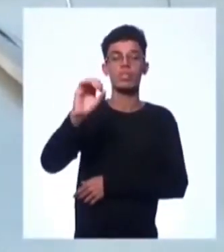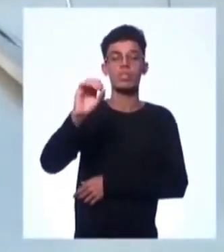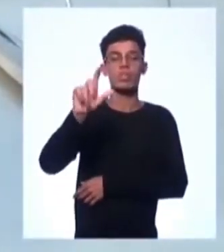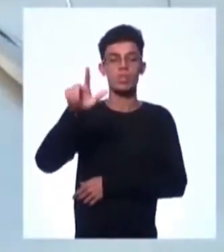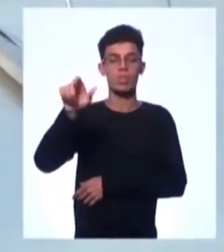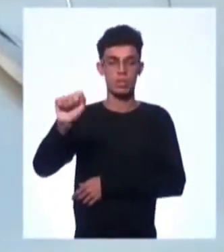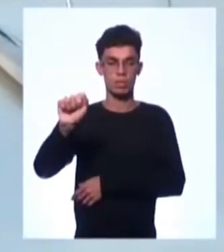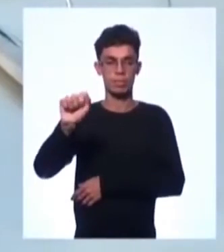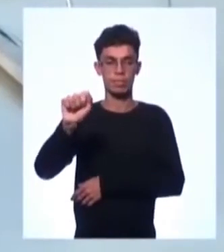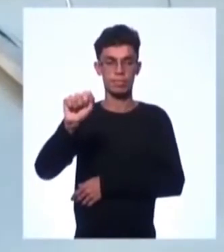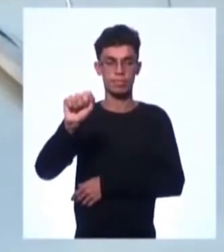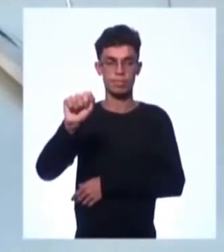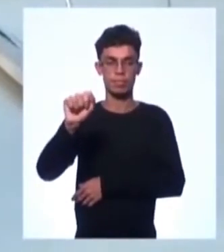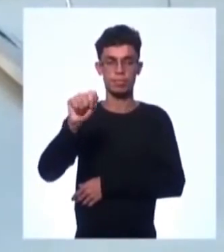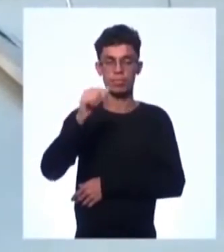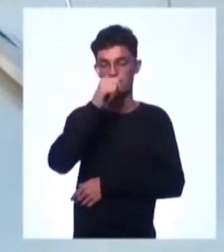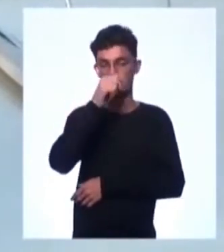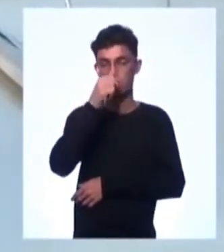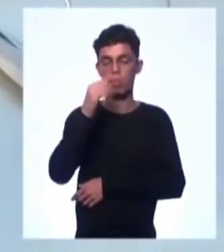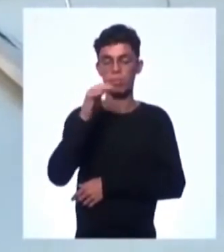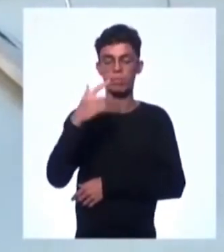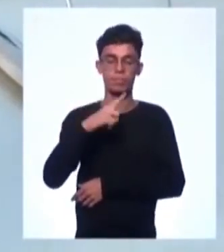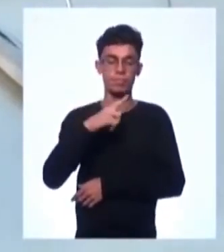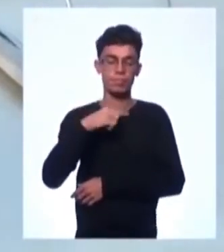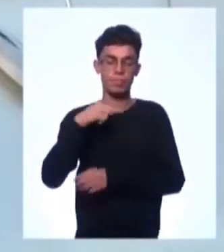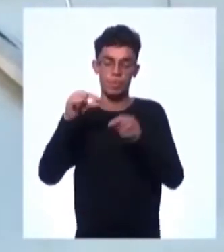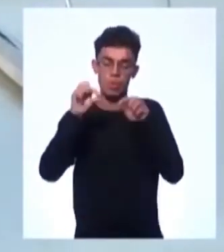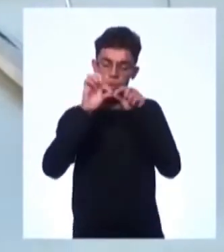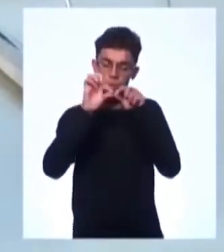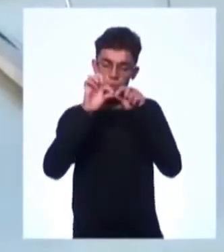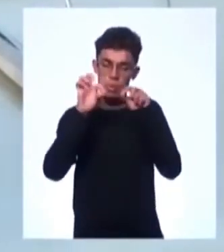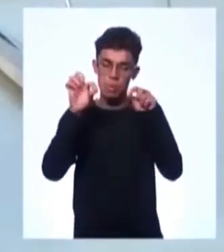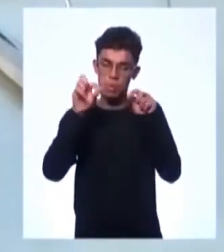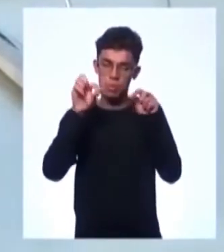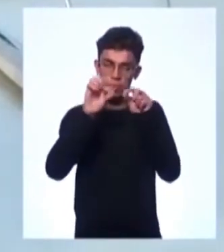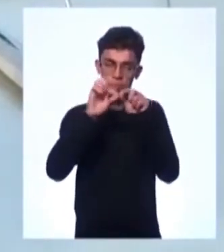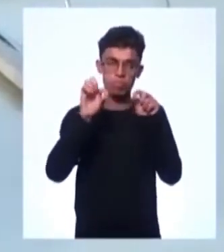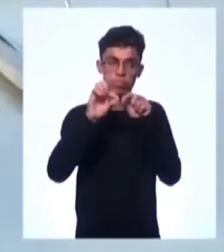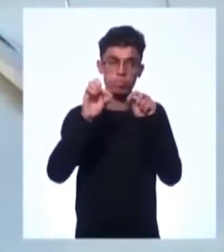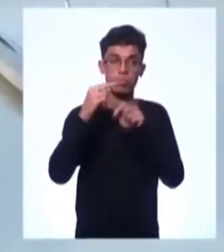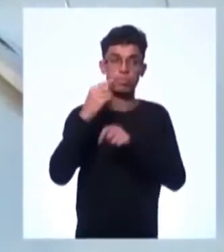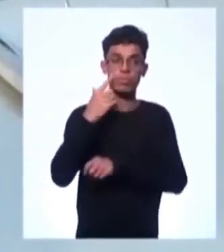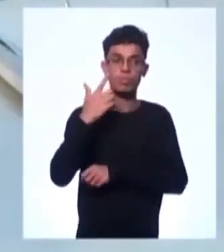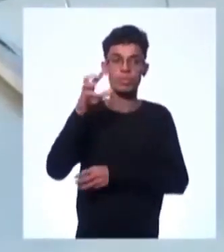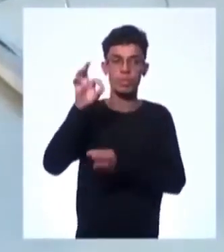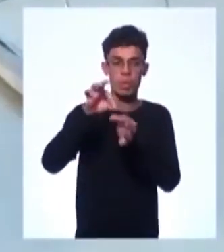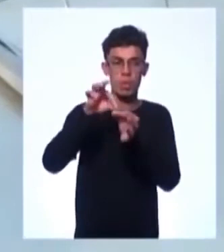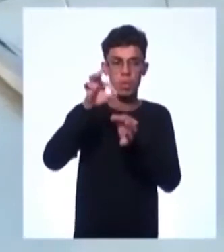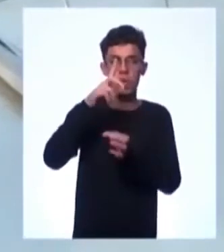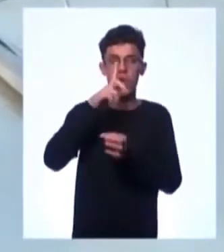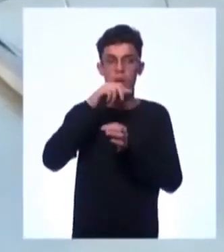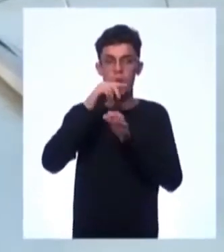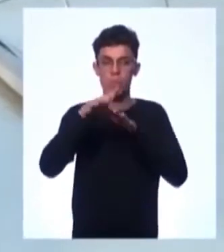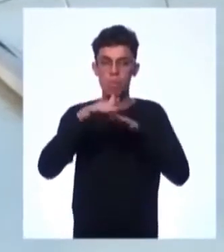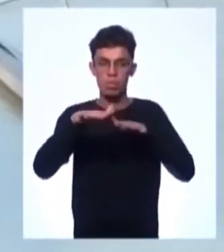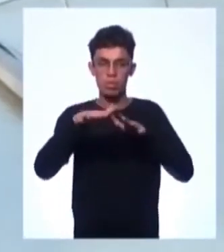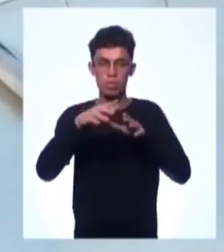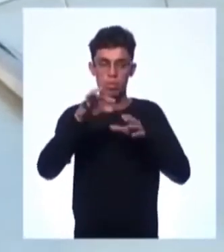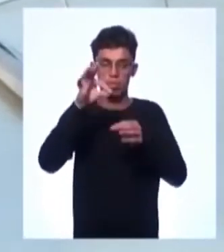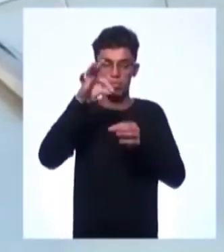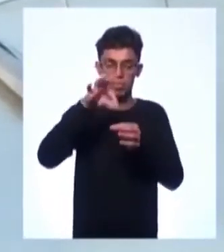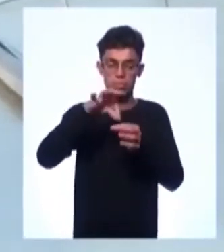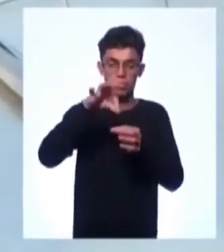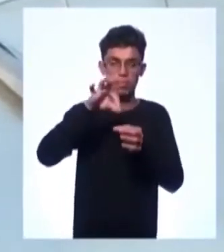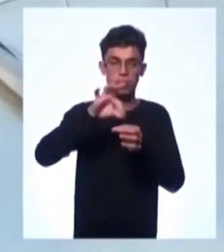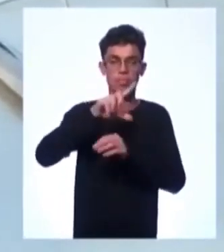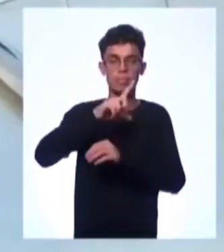né? Eu coloquei uma agulha imantada, né, no interior desse pequeno pote, está sobre a água, ela está flutuando.